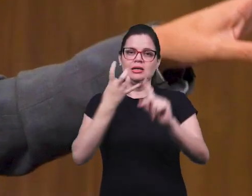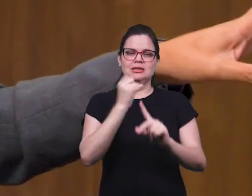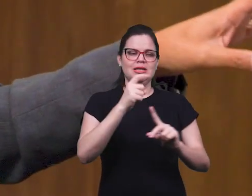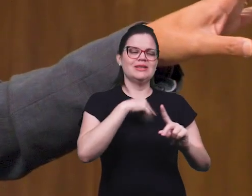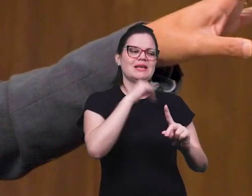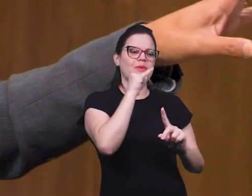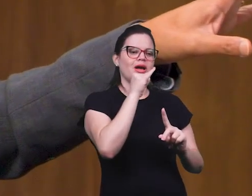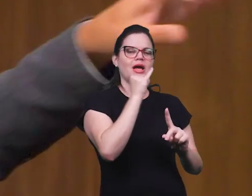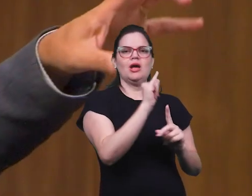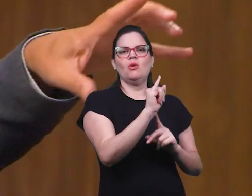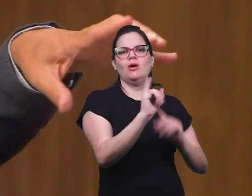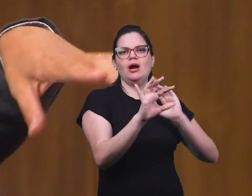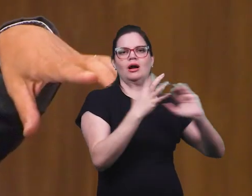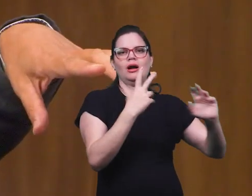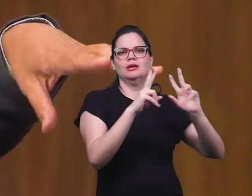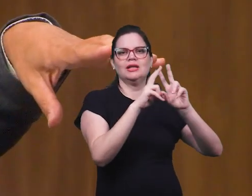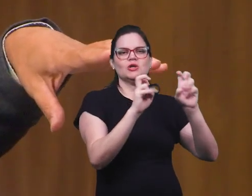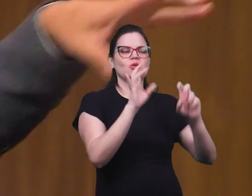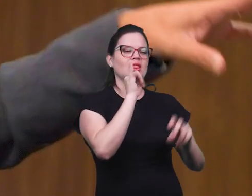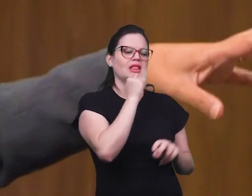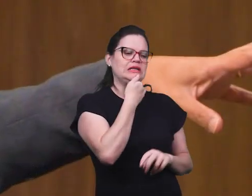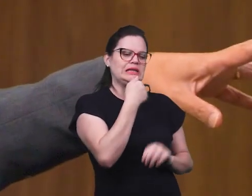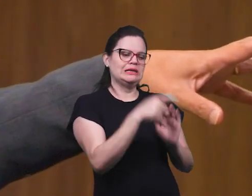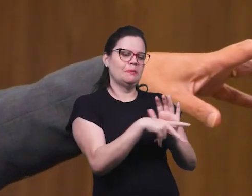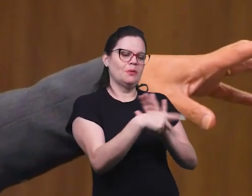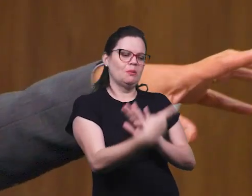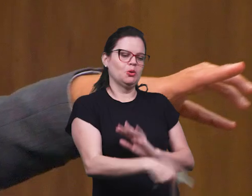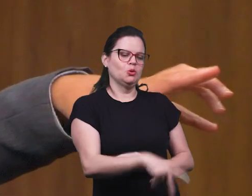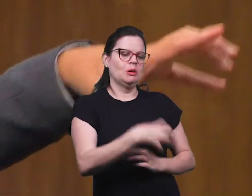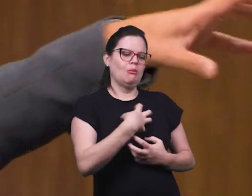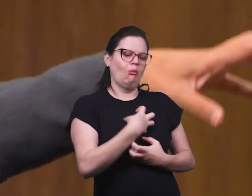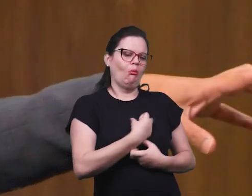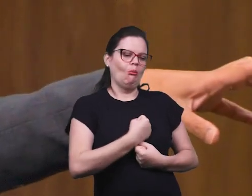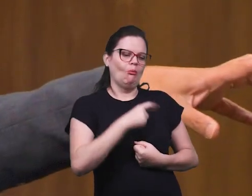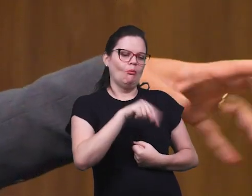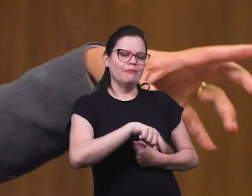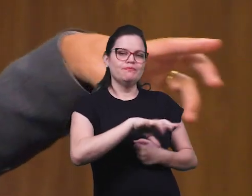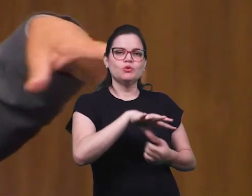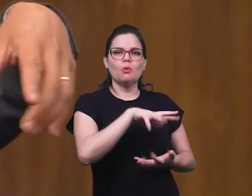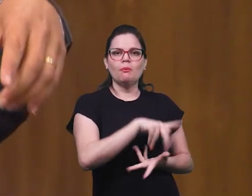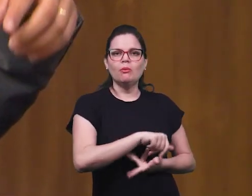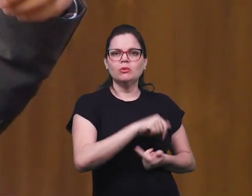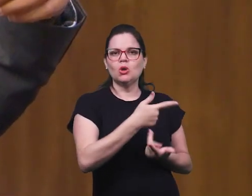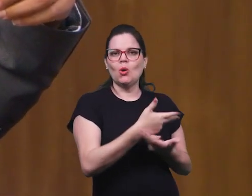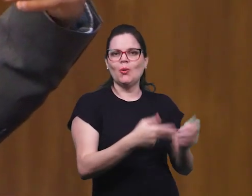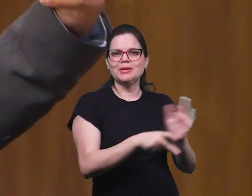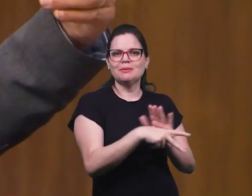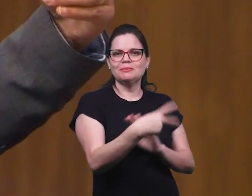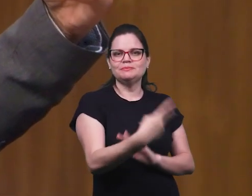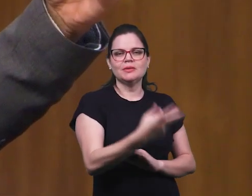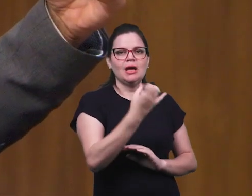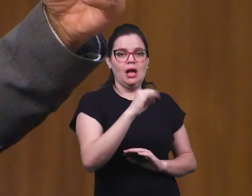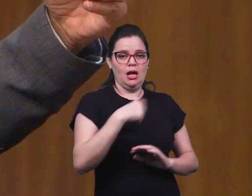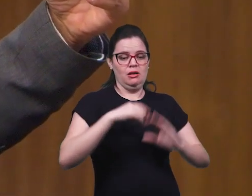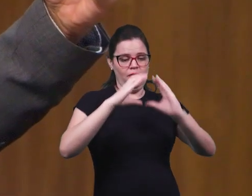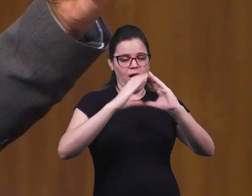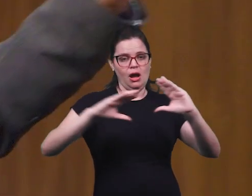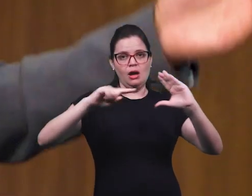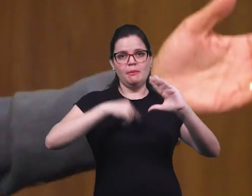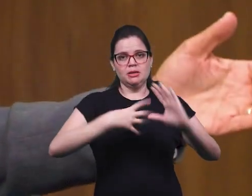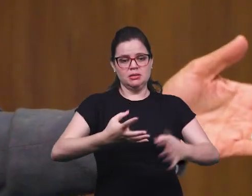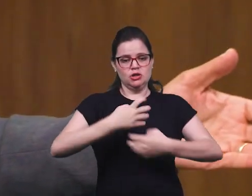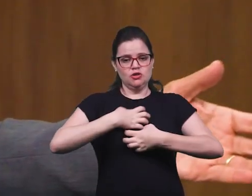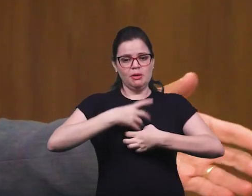ele vai produzir tristeza. Nós cantamos a decepção do mundo, ele vai produzir decepção. Né? Se nós cantamos